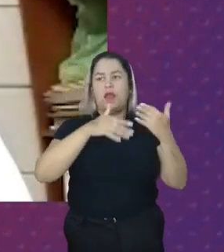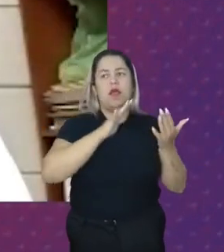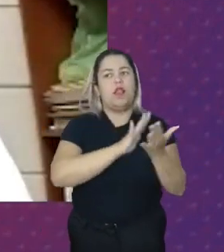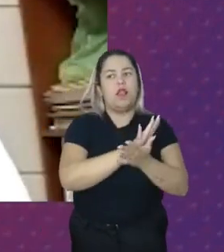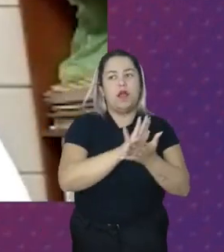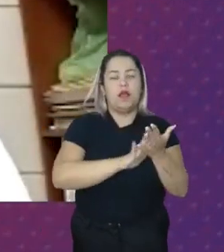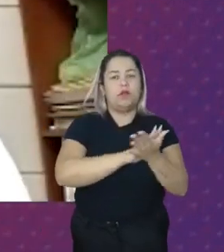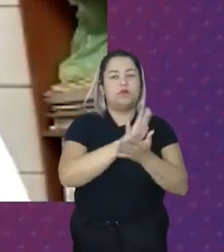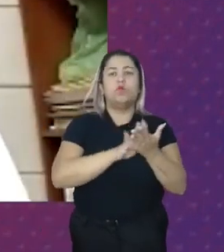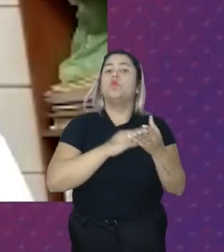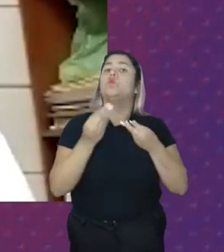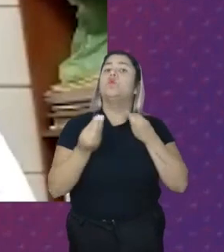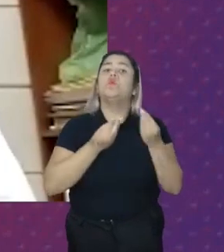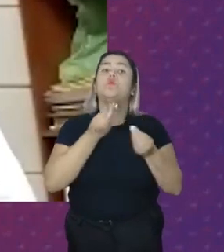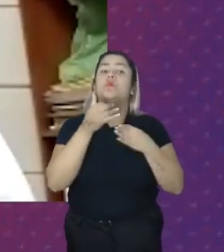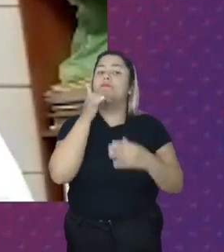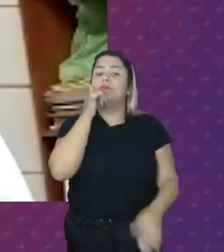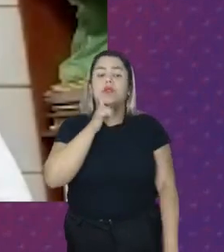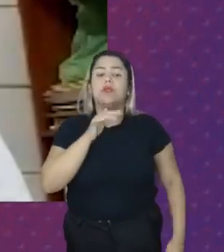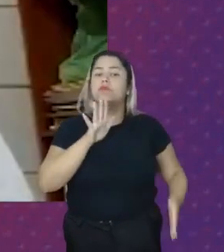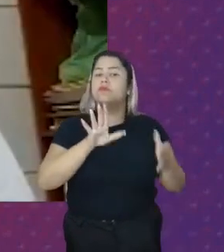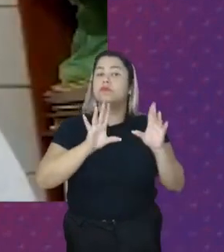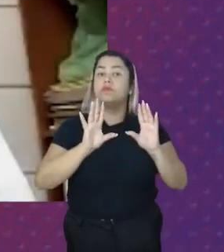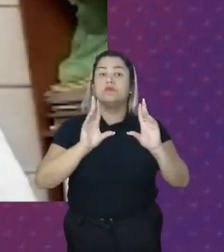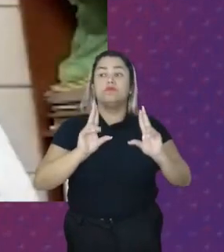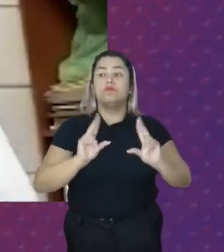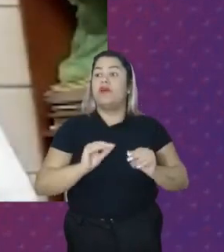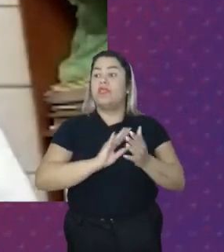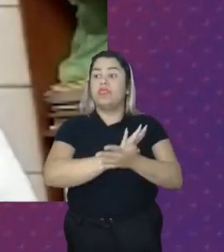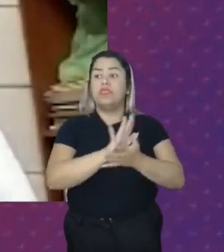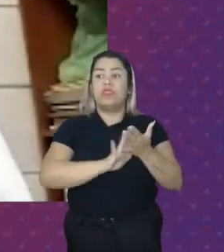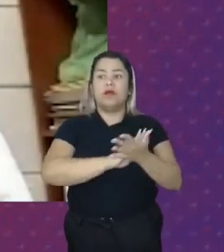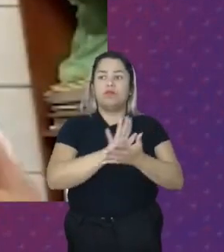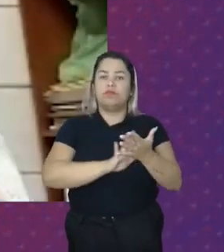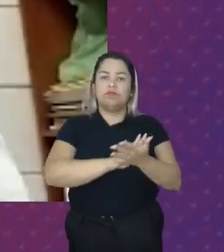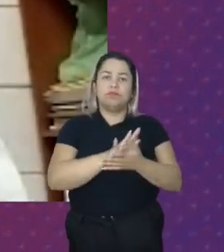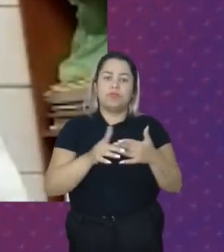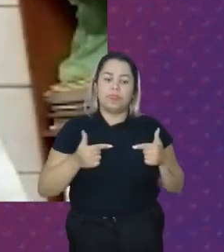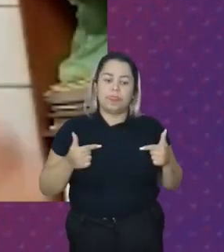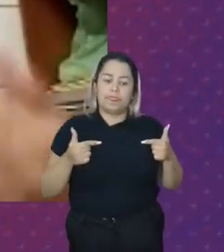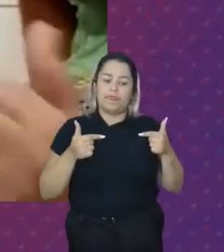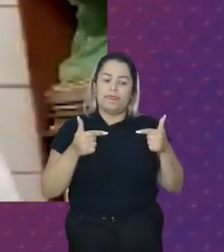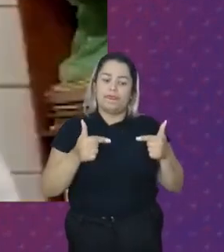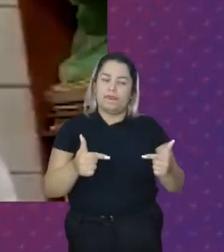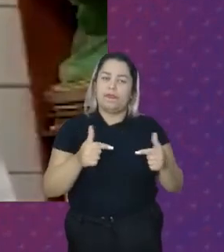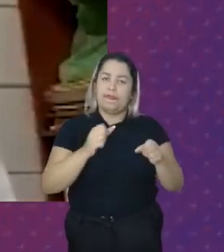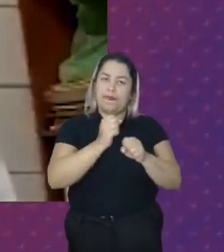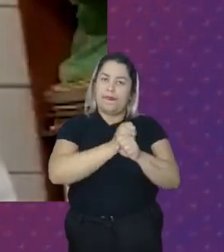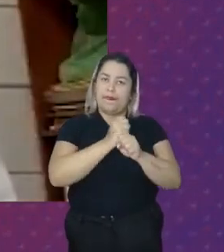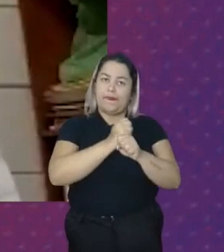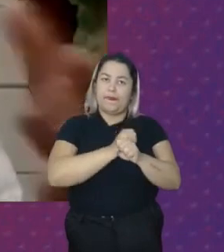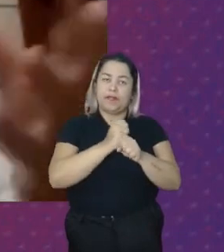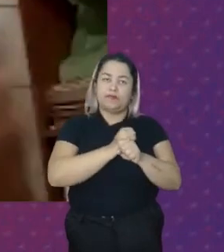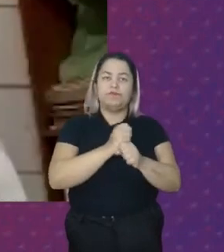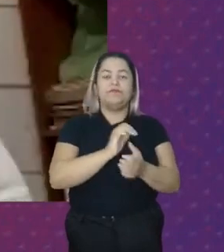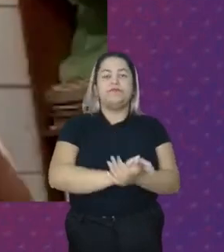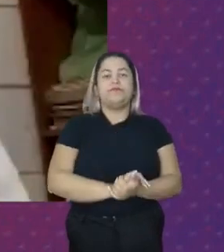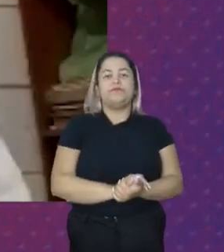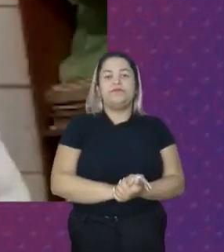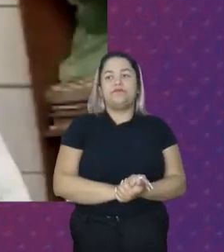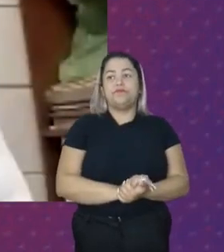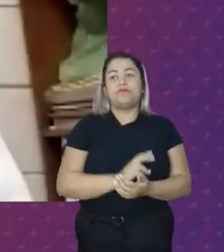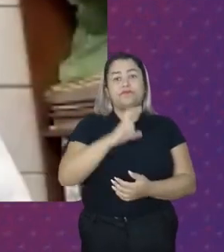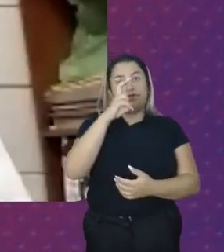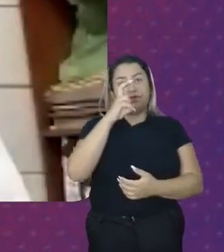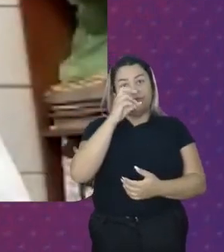nada Como ela não faz nada Então Esse desafio Desses anos todos Quase um século Há